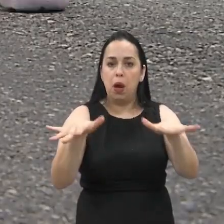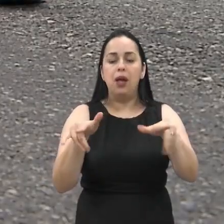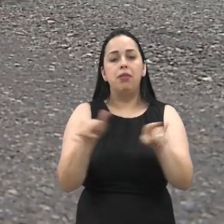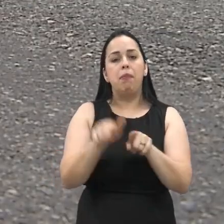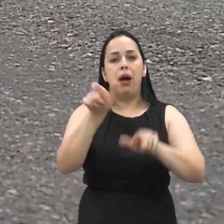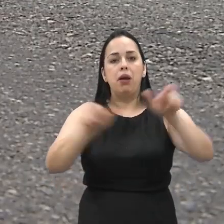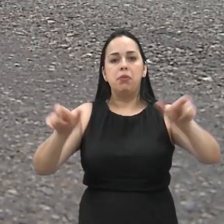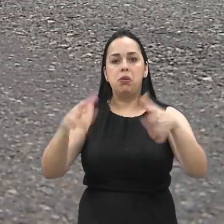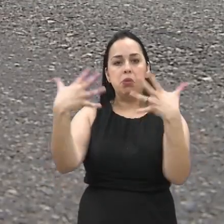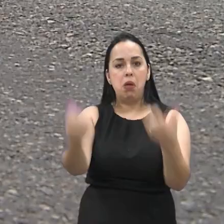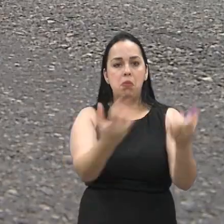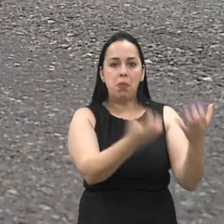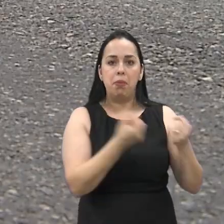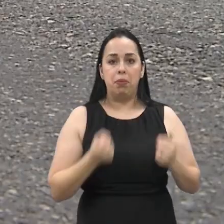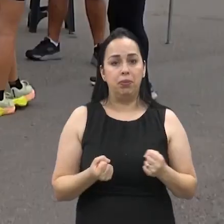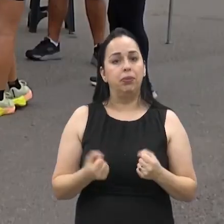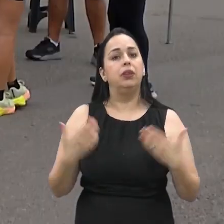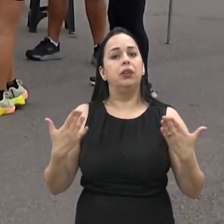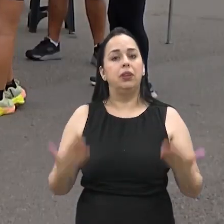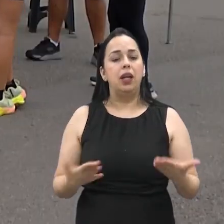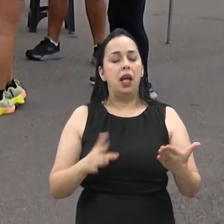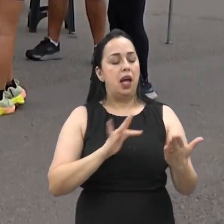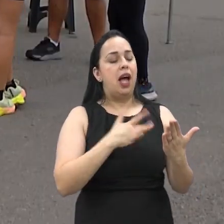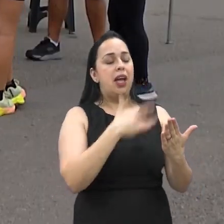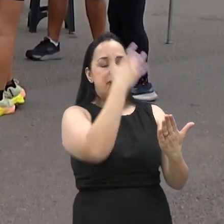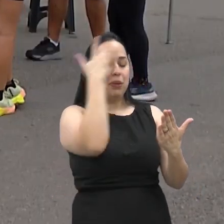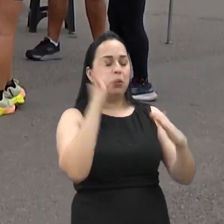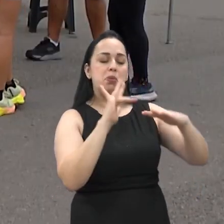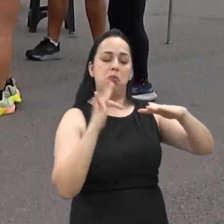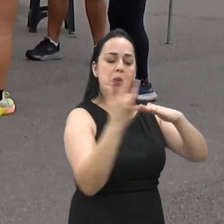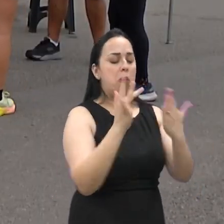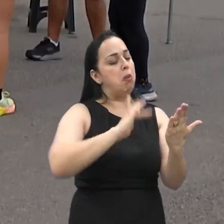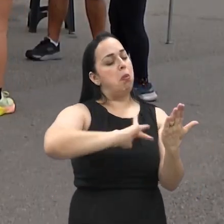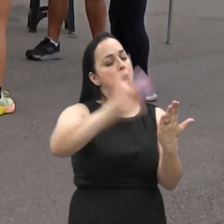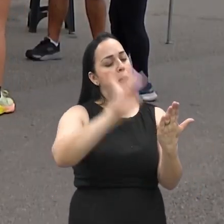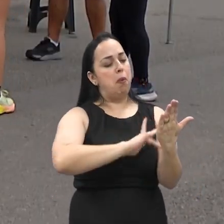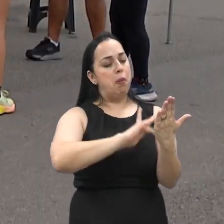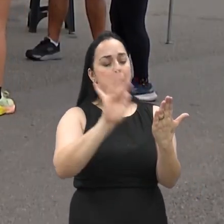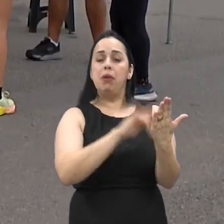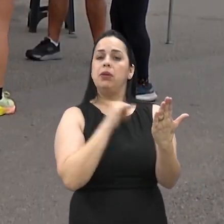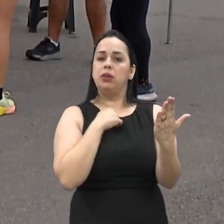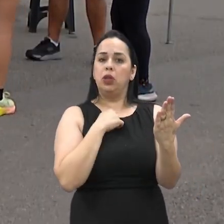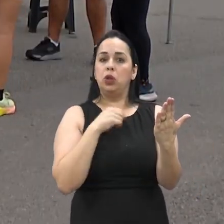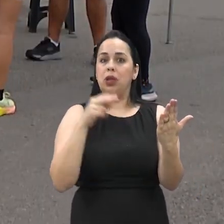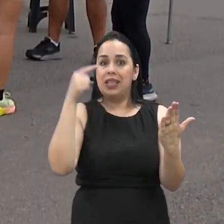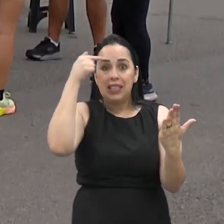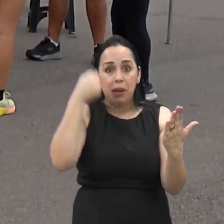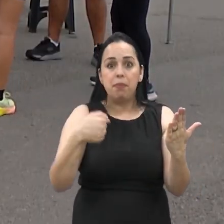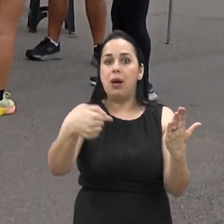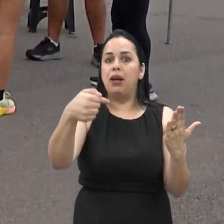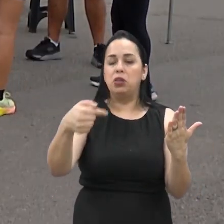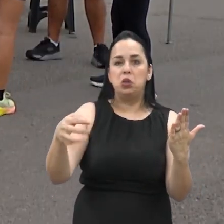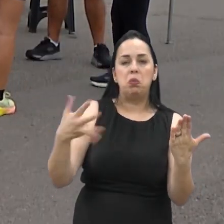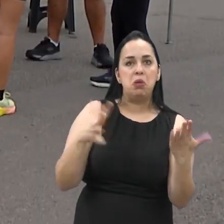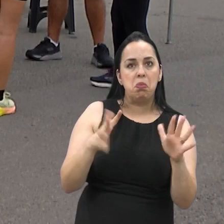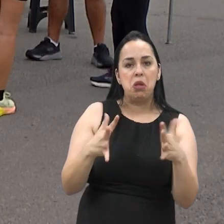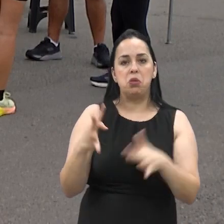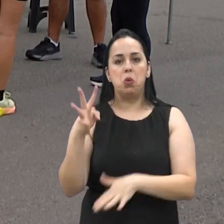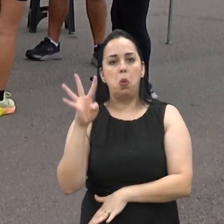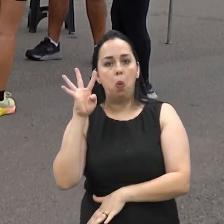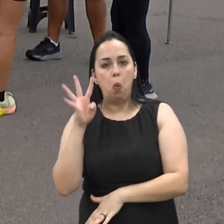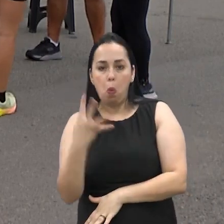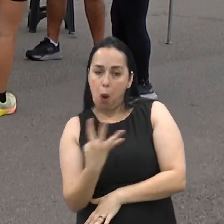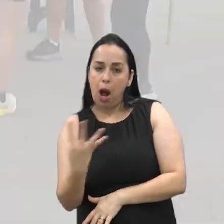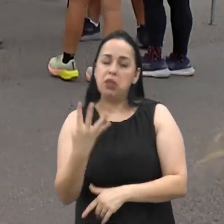incentivo aos novos praticantes. É onde as pessoas acham a gente, é onde procura. Toda semana tem de 4 a 5